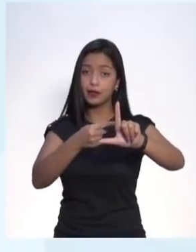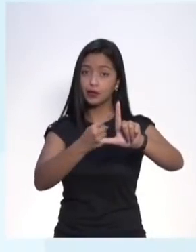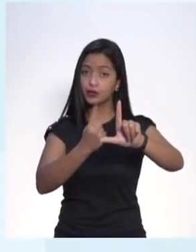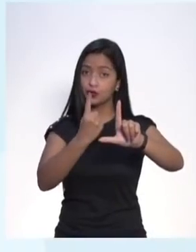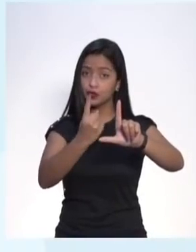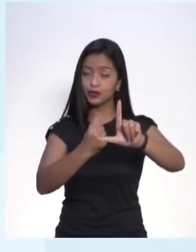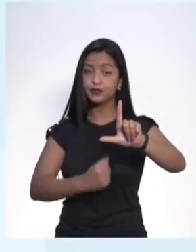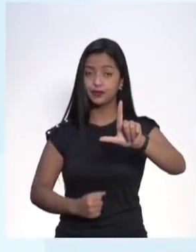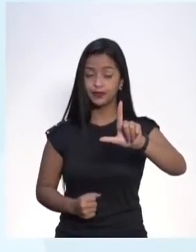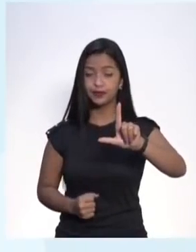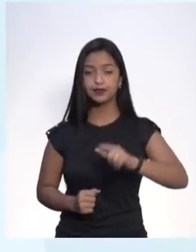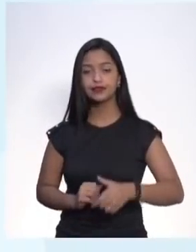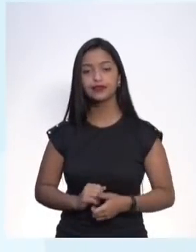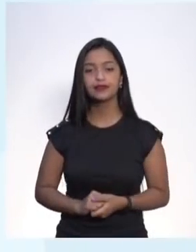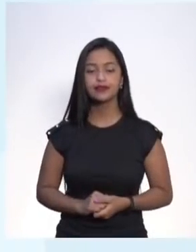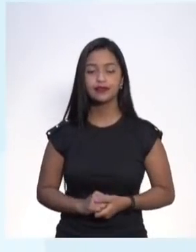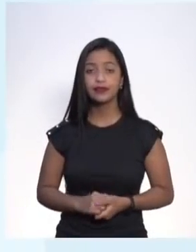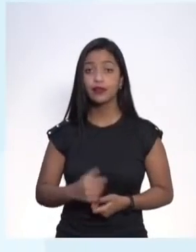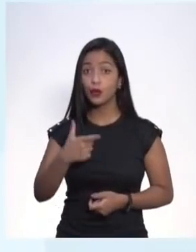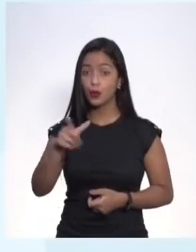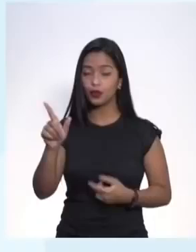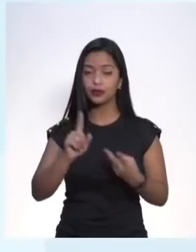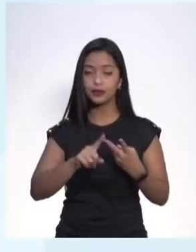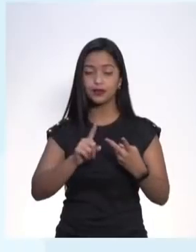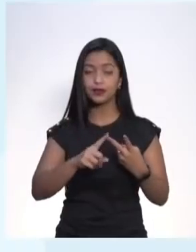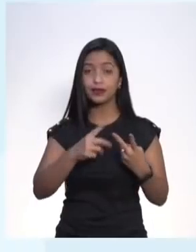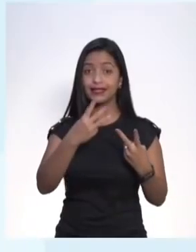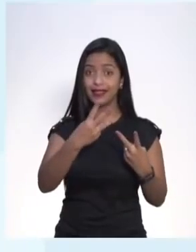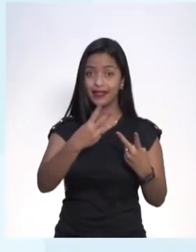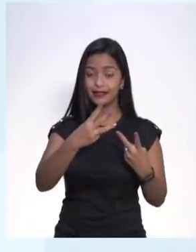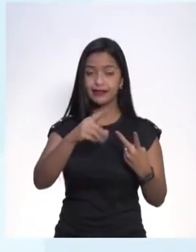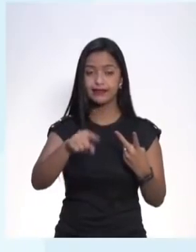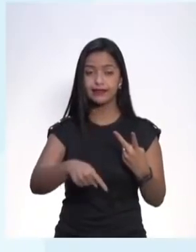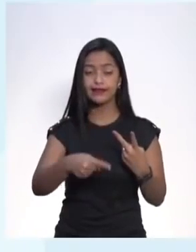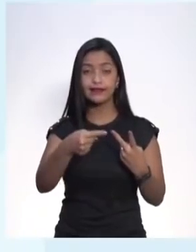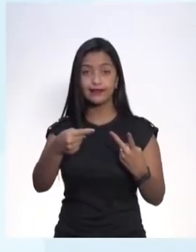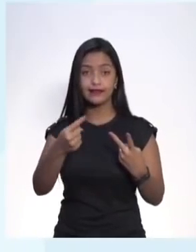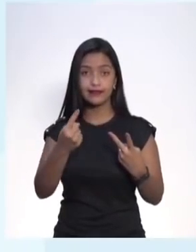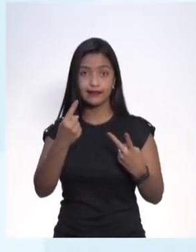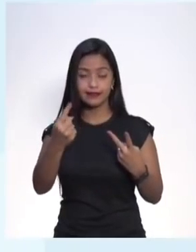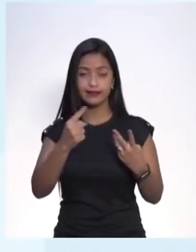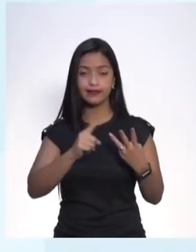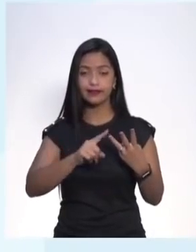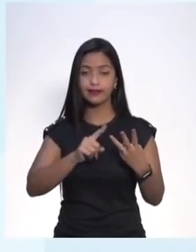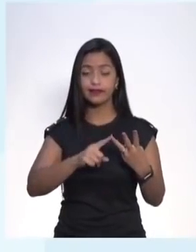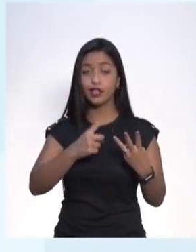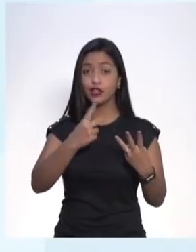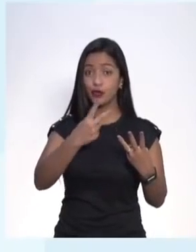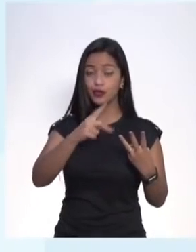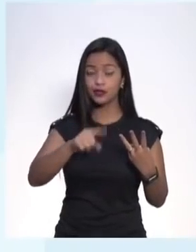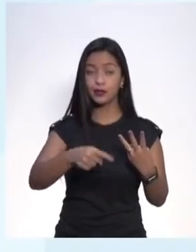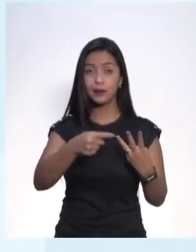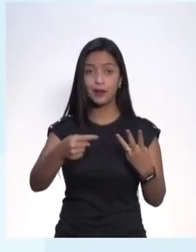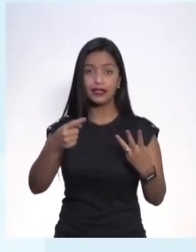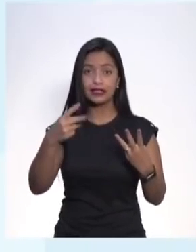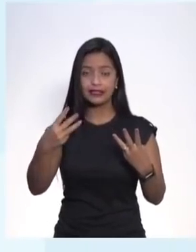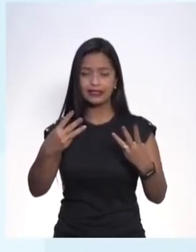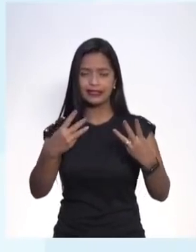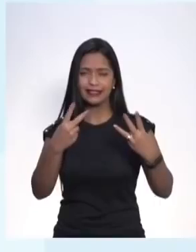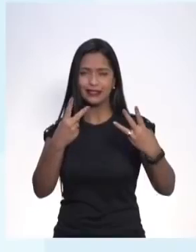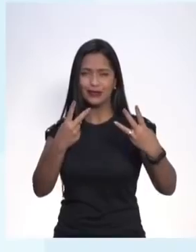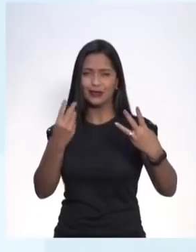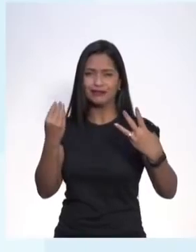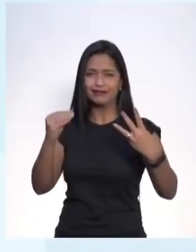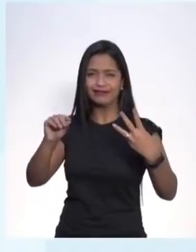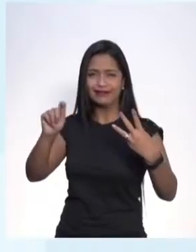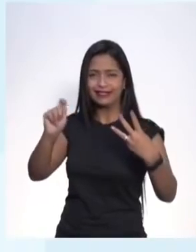que é outro ponto aqui. E eu tenho 2 e menos 3. Nossa, esse 2 saiu horrível. Vamos